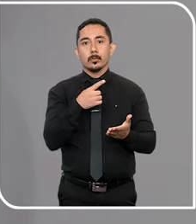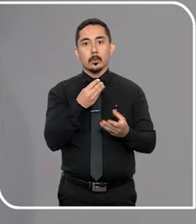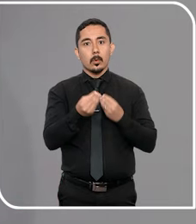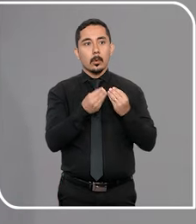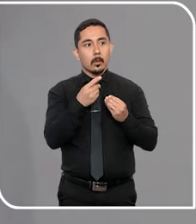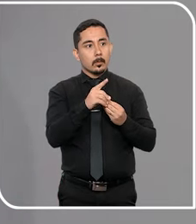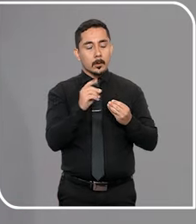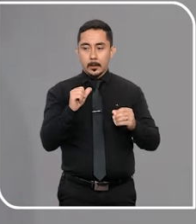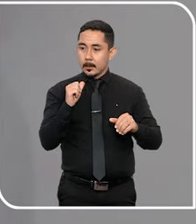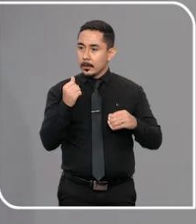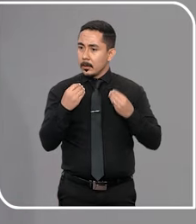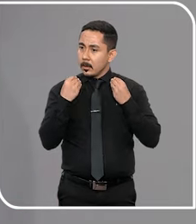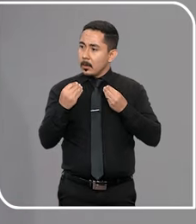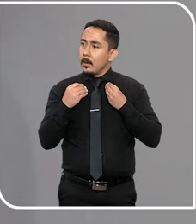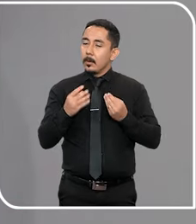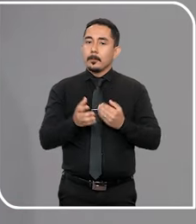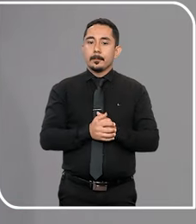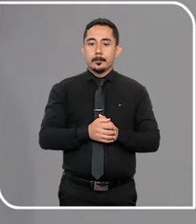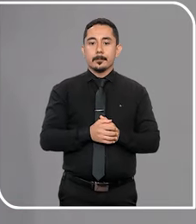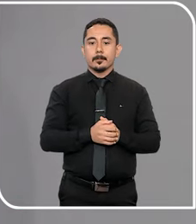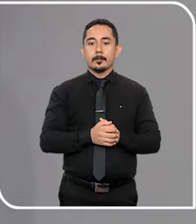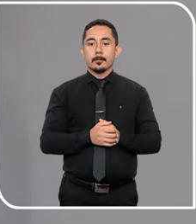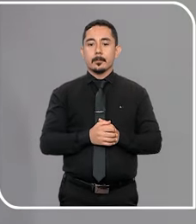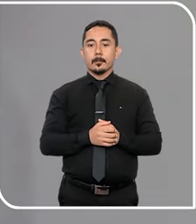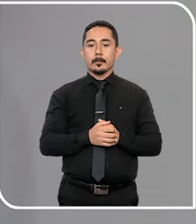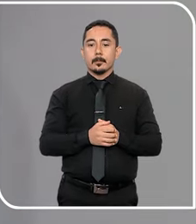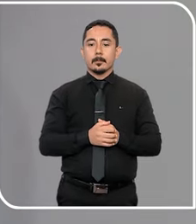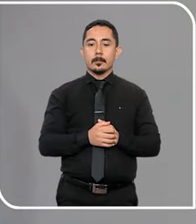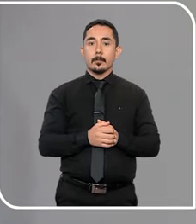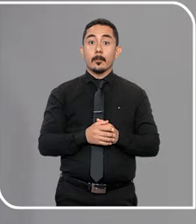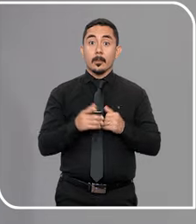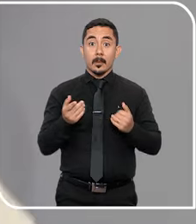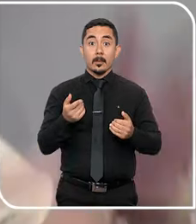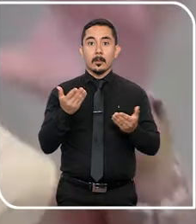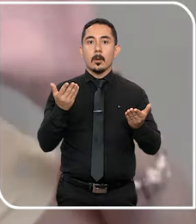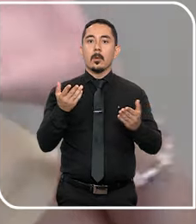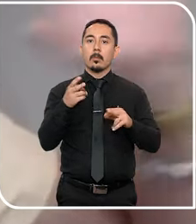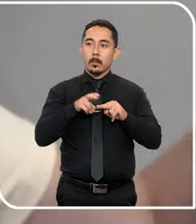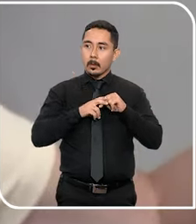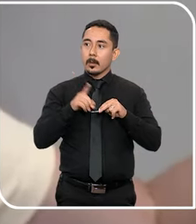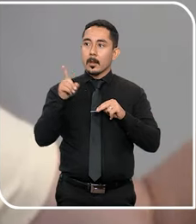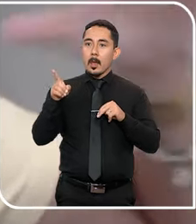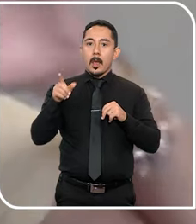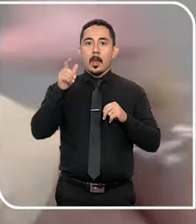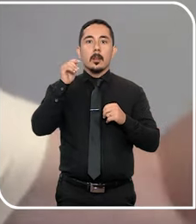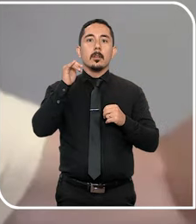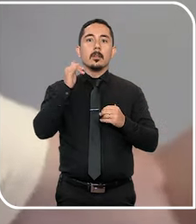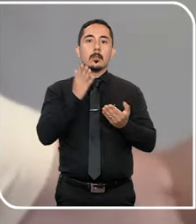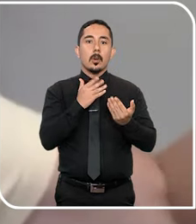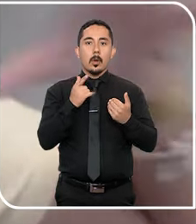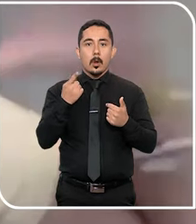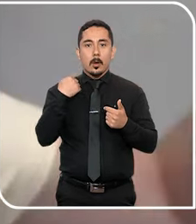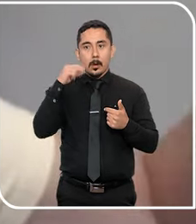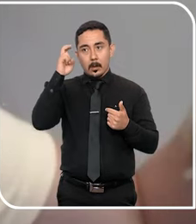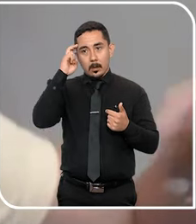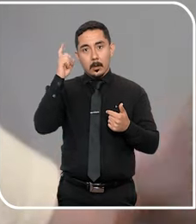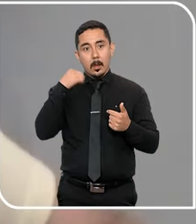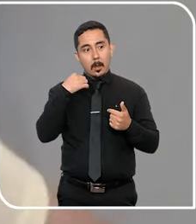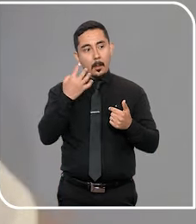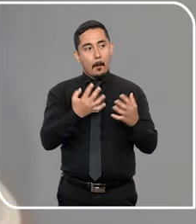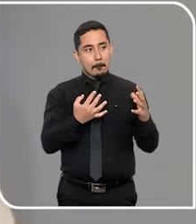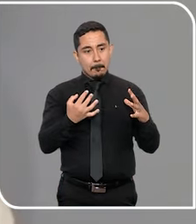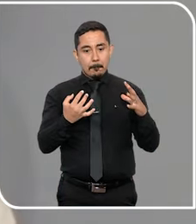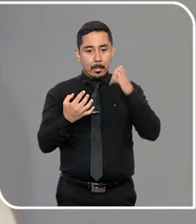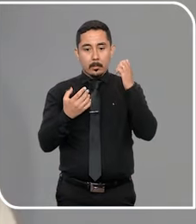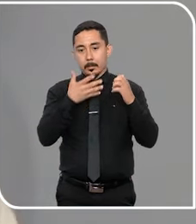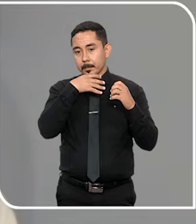a gente tá criando mais revolta ainda nessas crianças vai entender assim viu por causa daquele menino com aquela deficiência com aquele aparelho